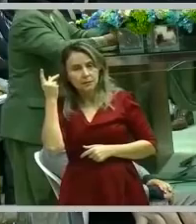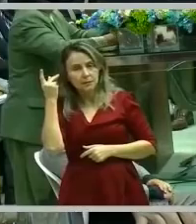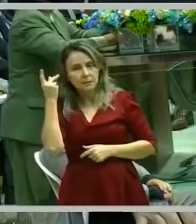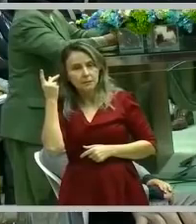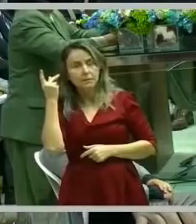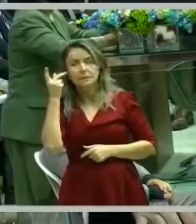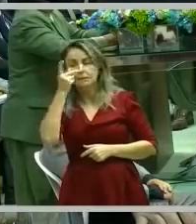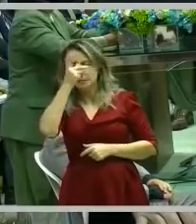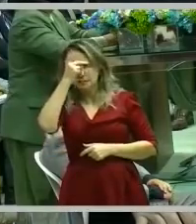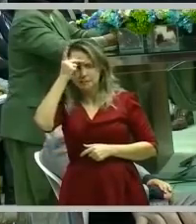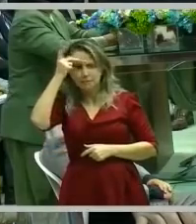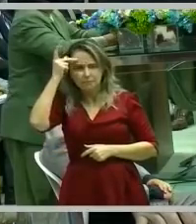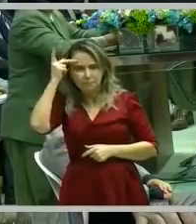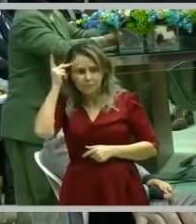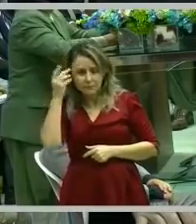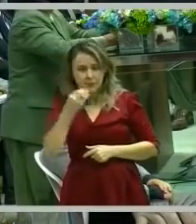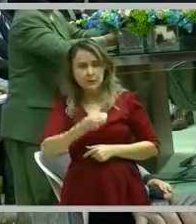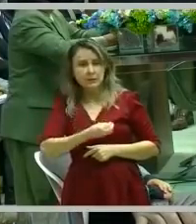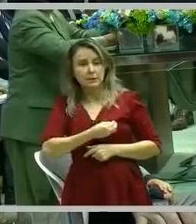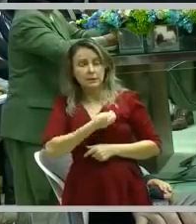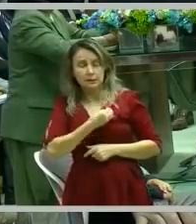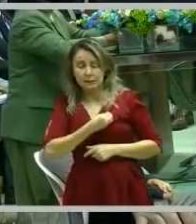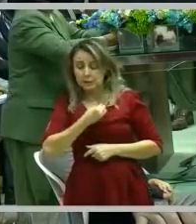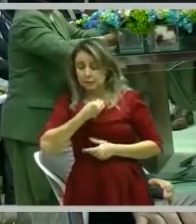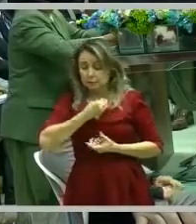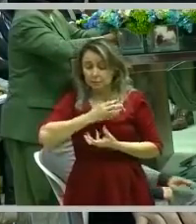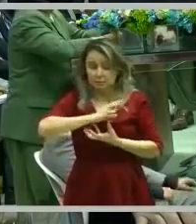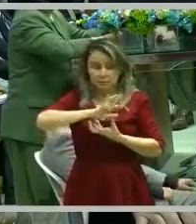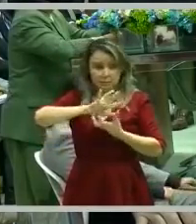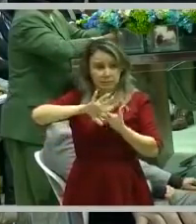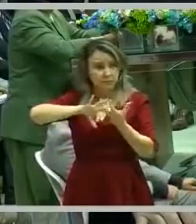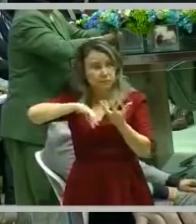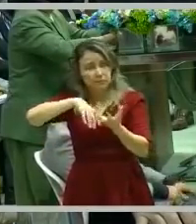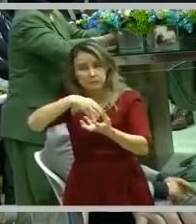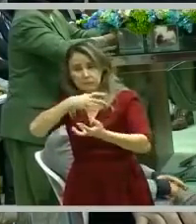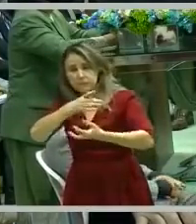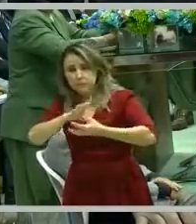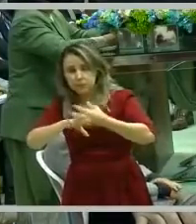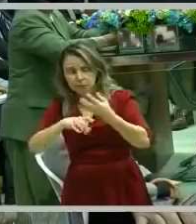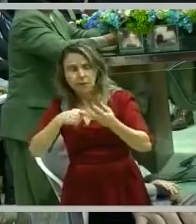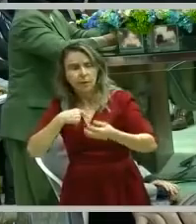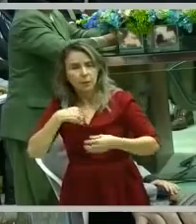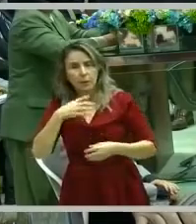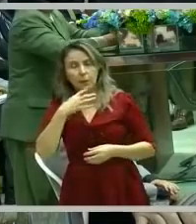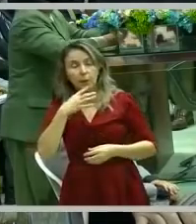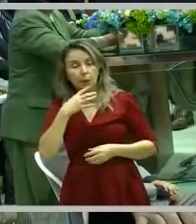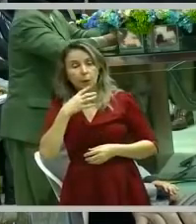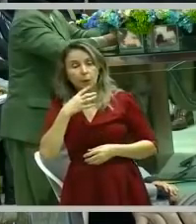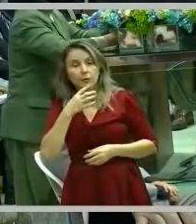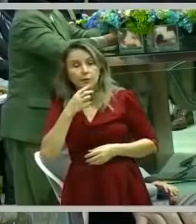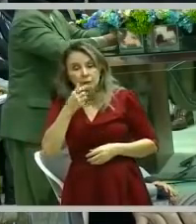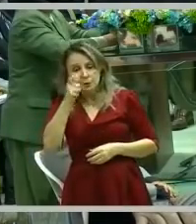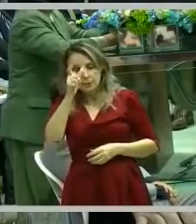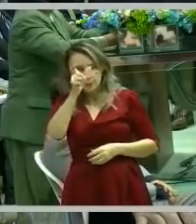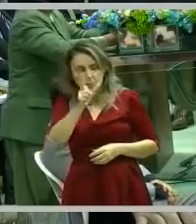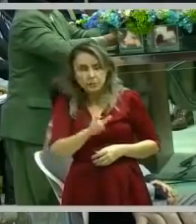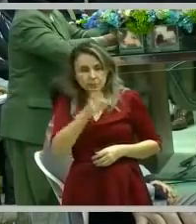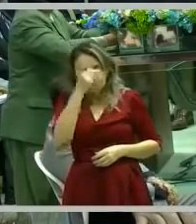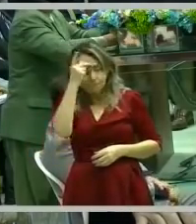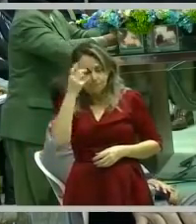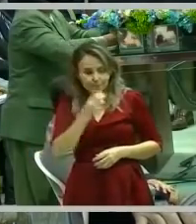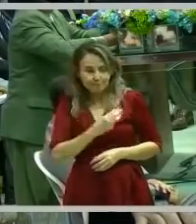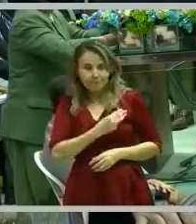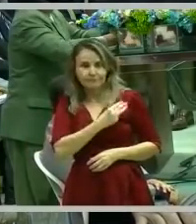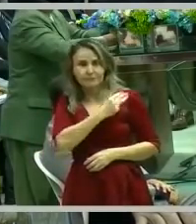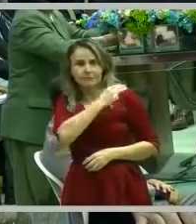vida totalmente atrapalhada. Eu conheço ministros, vamos ser mais fortes. Eu conheço